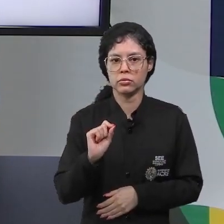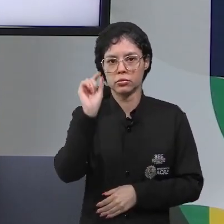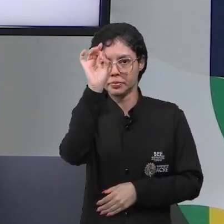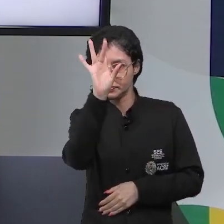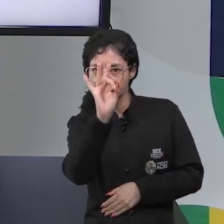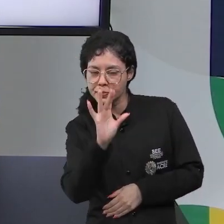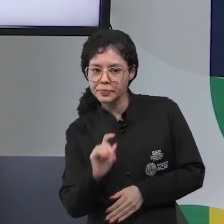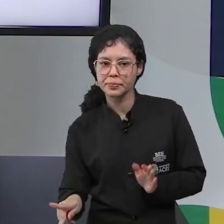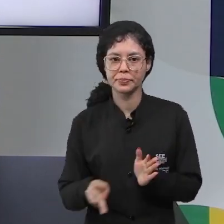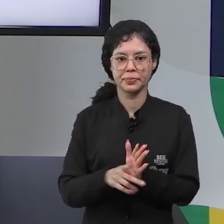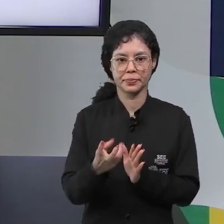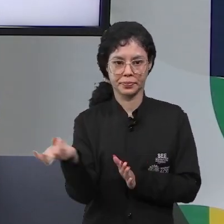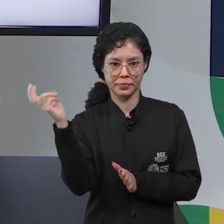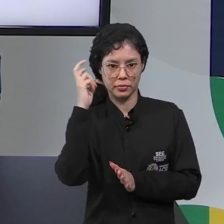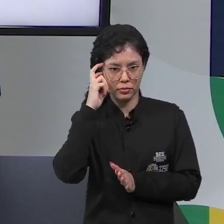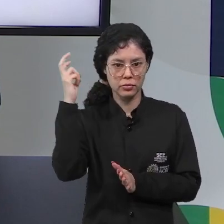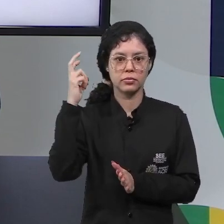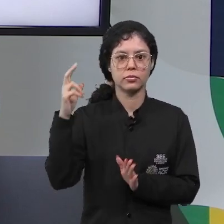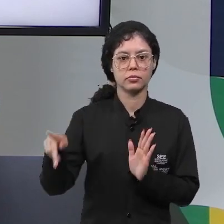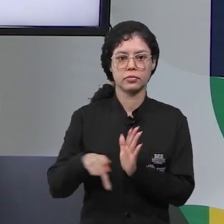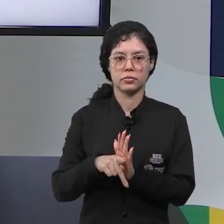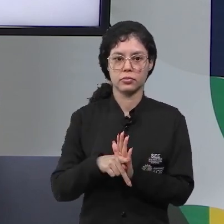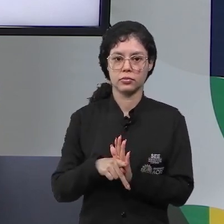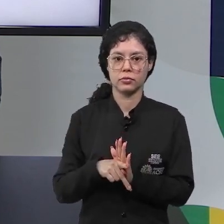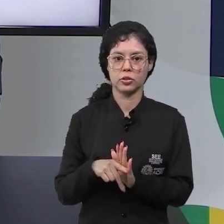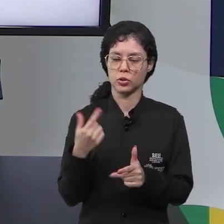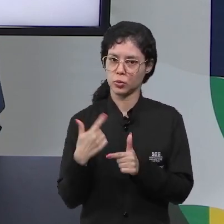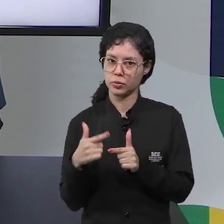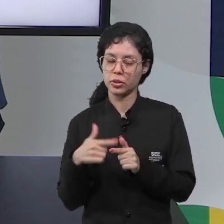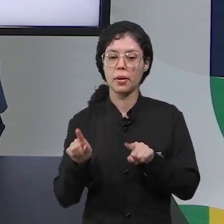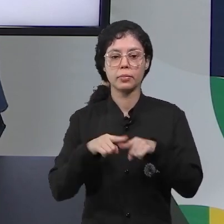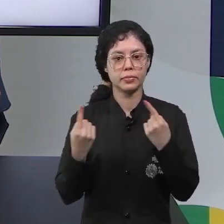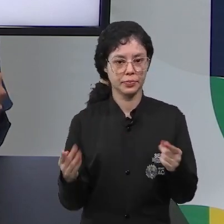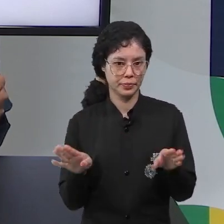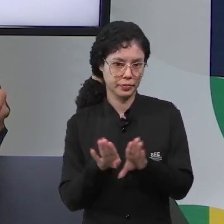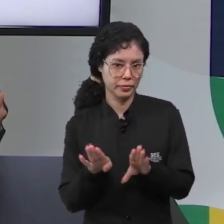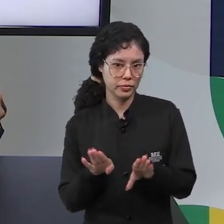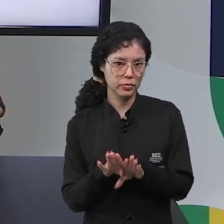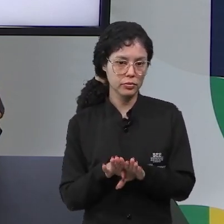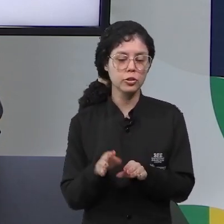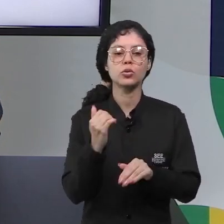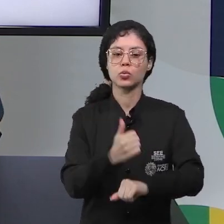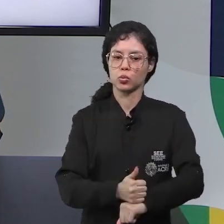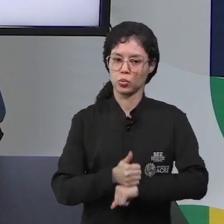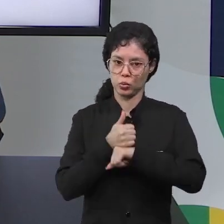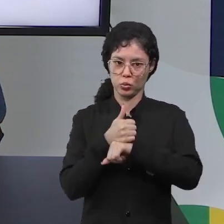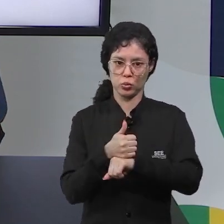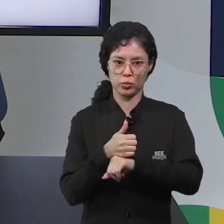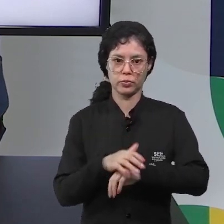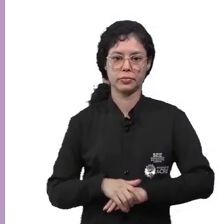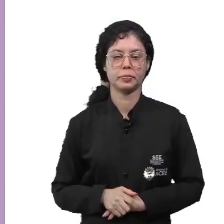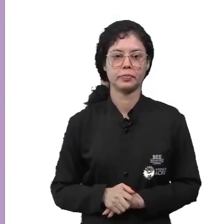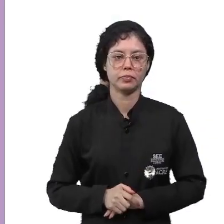cada cultura tem os seus defeitos, mas tem também as suas qualidades.